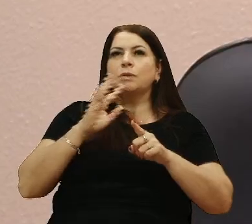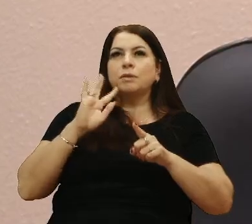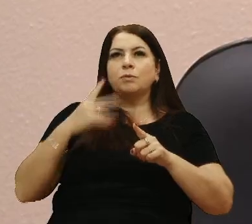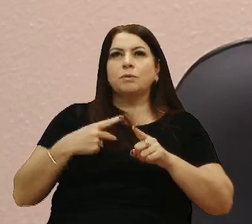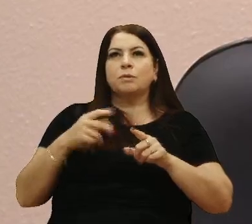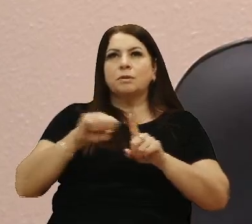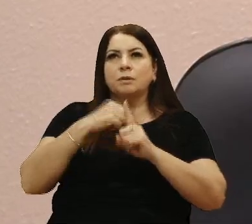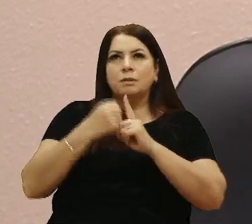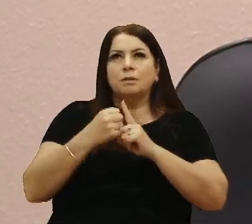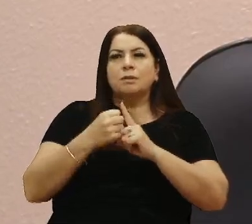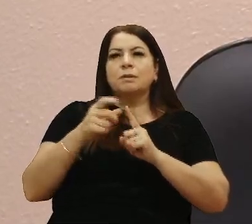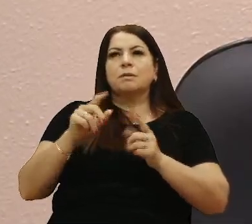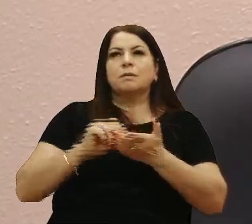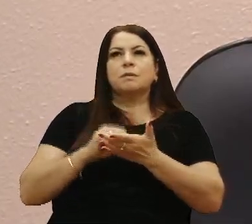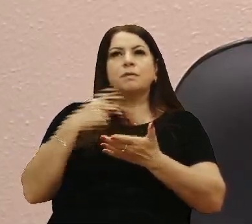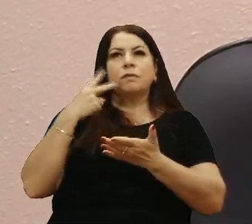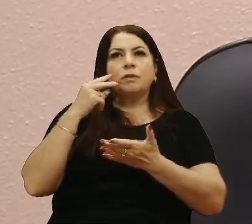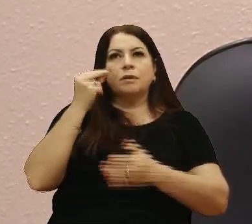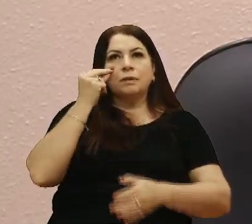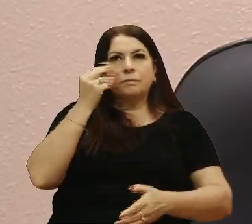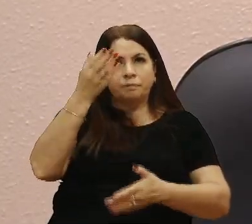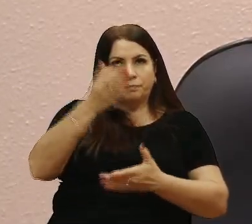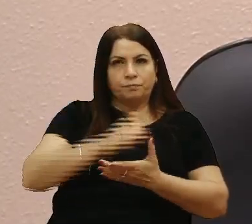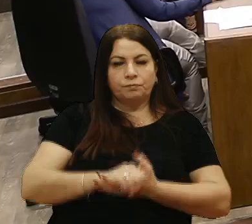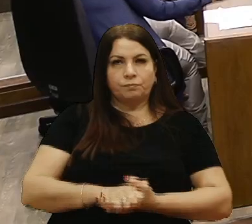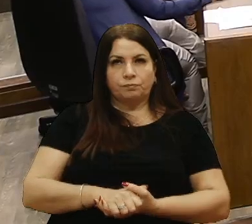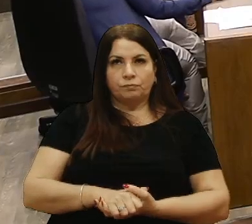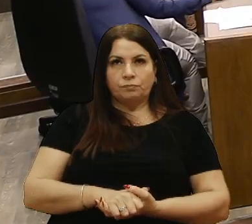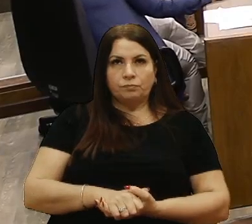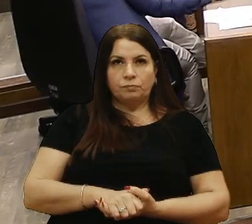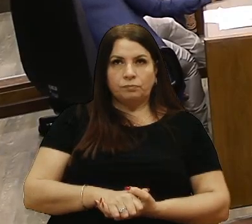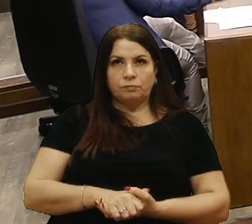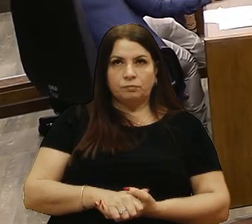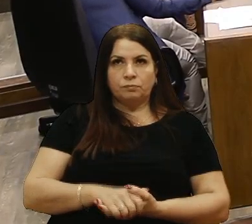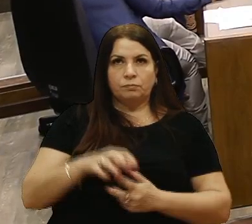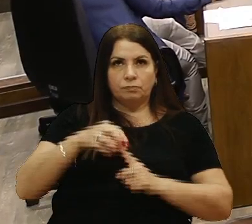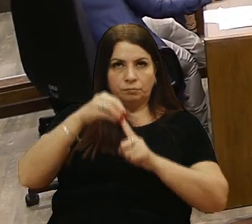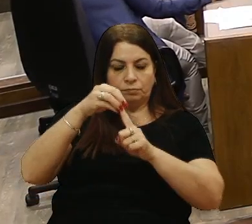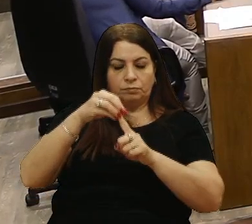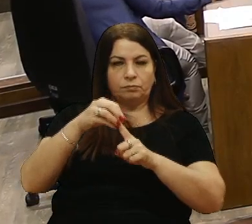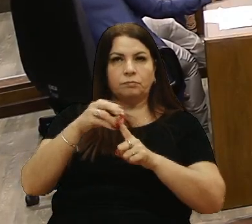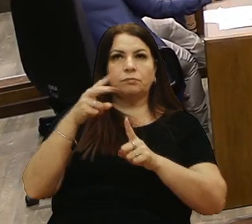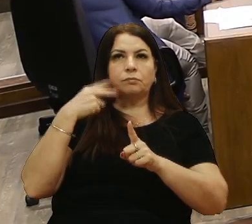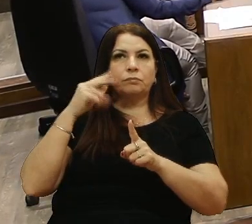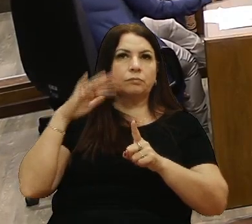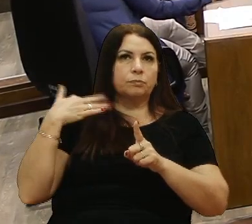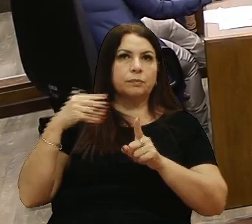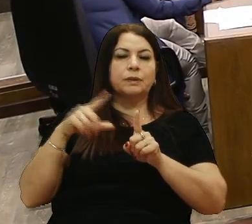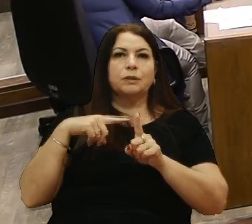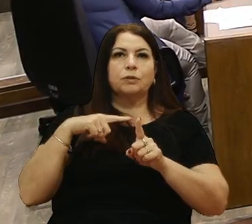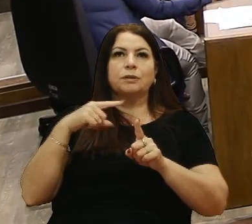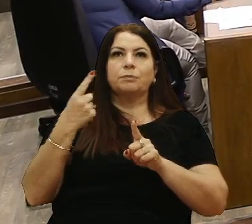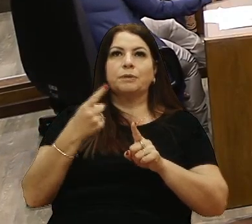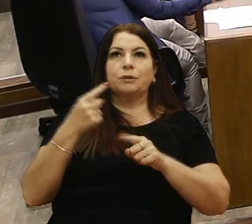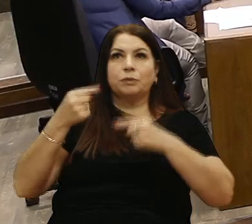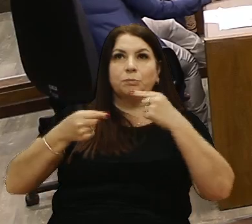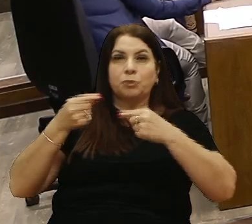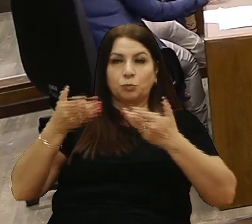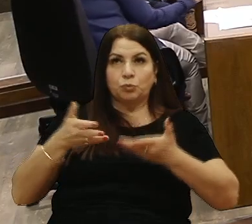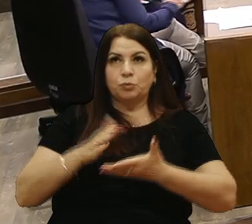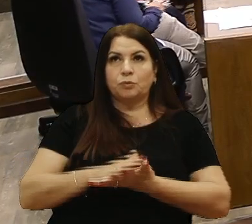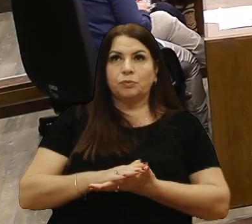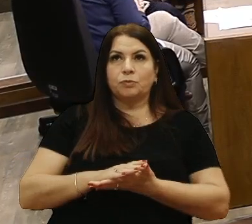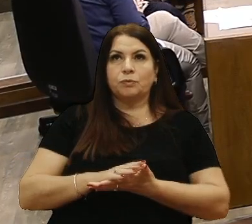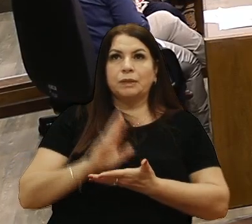nossa sociedade. Senhor parte, vereador Cláudio Libardi. Queria destacar, vereadora Andressa Marques, que nós só temos esse debate hoje